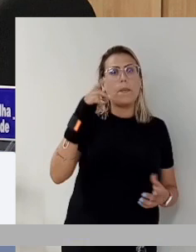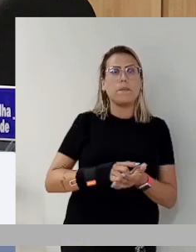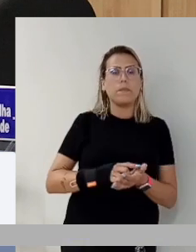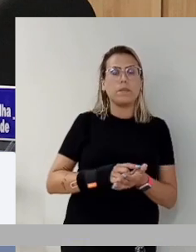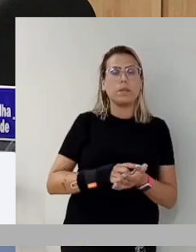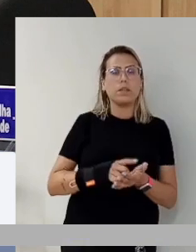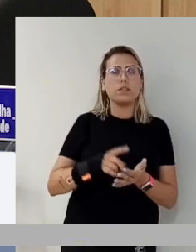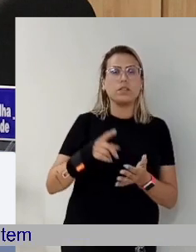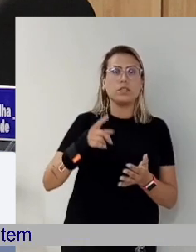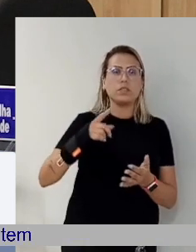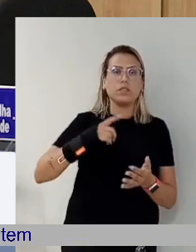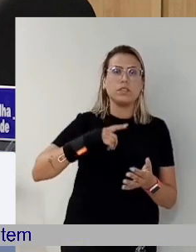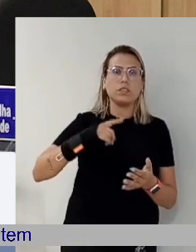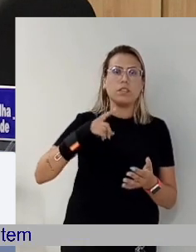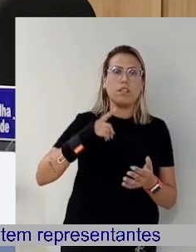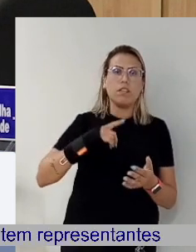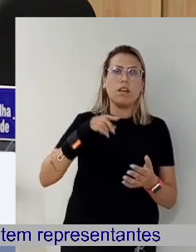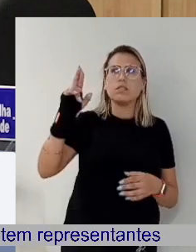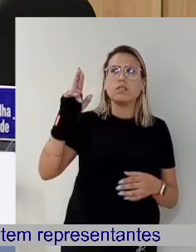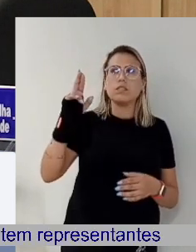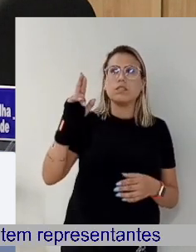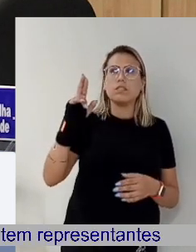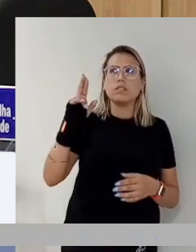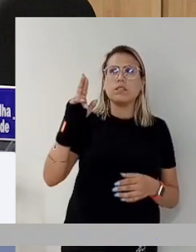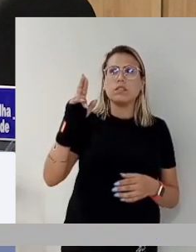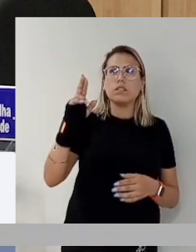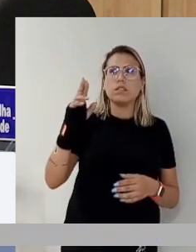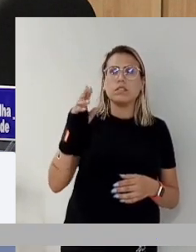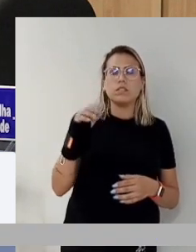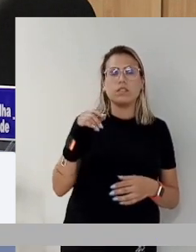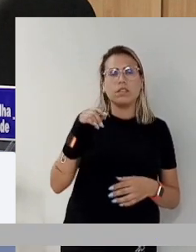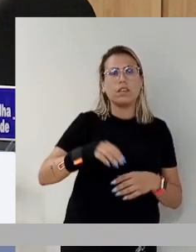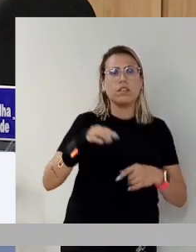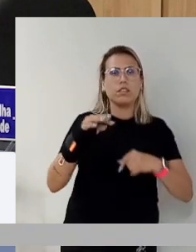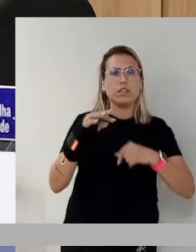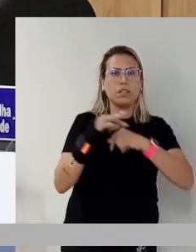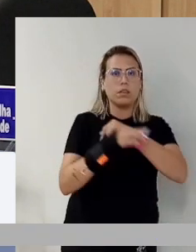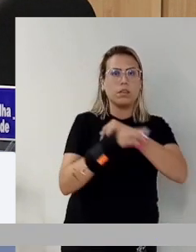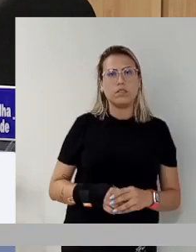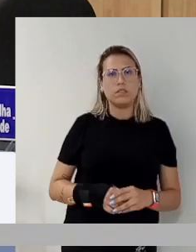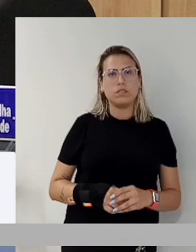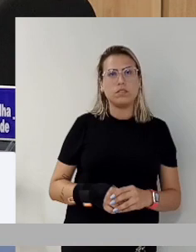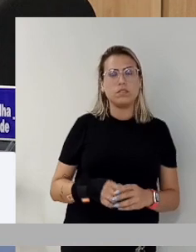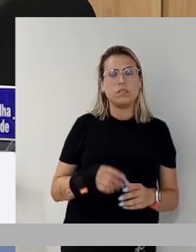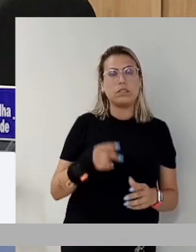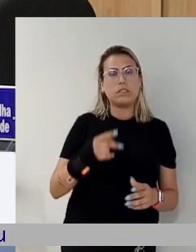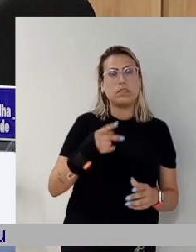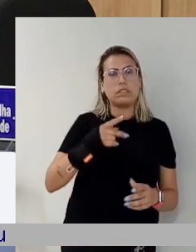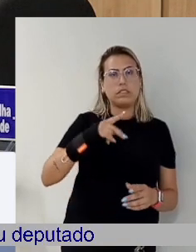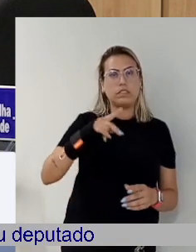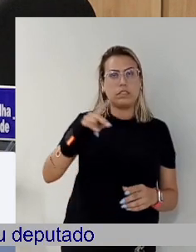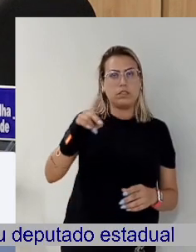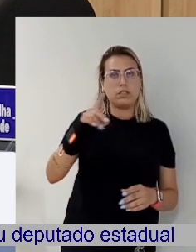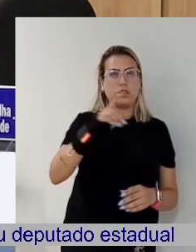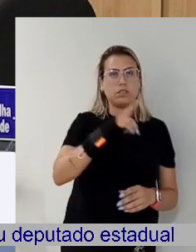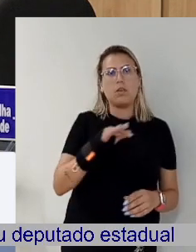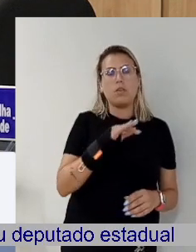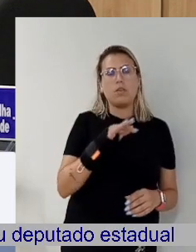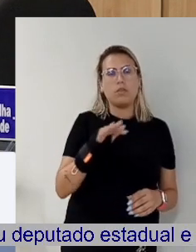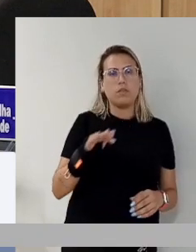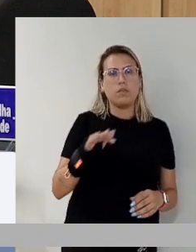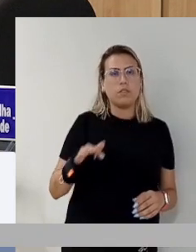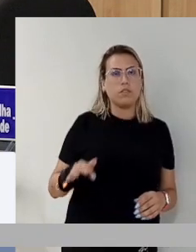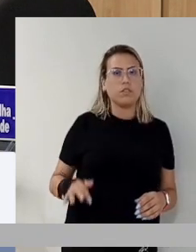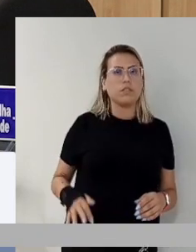quem tem representantes votado no tabuleiro o que foi que o seu deputado estadual e Federal